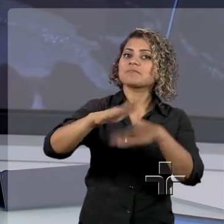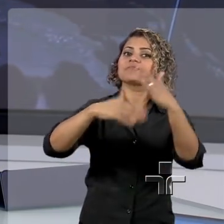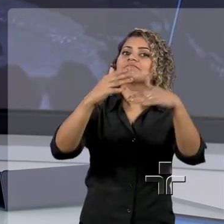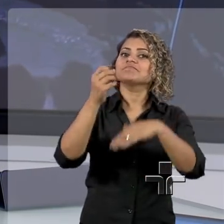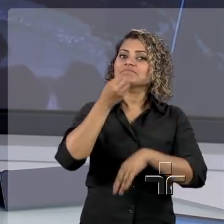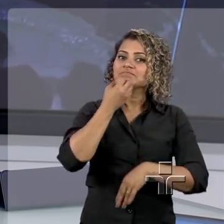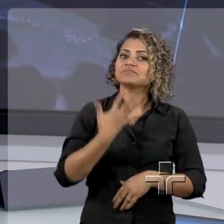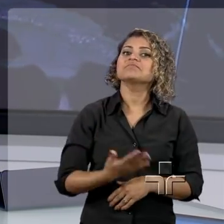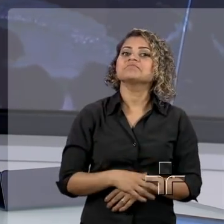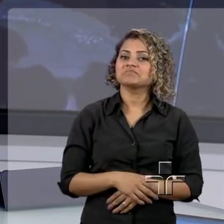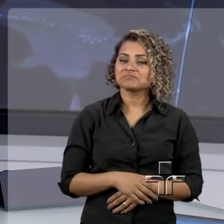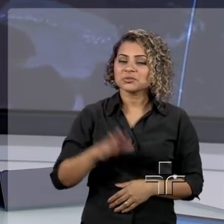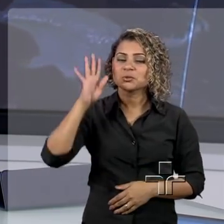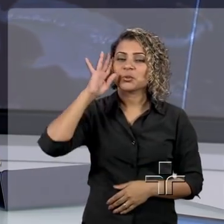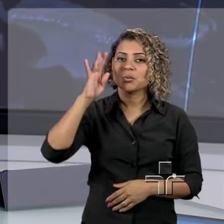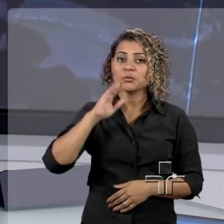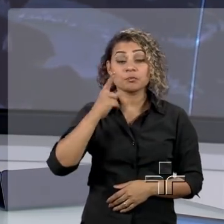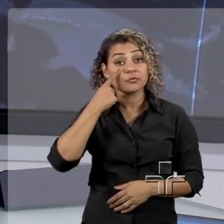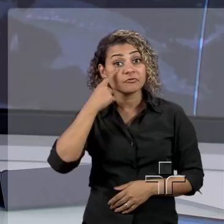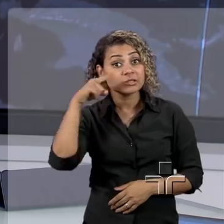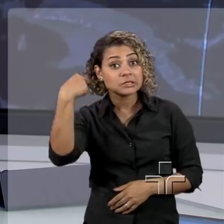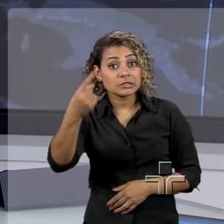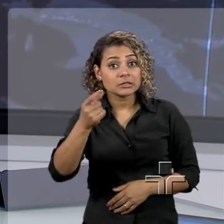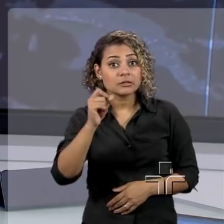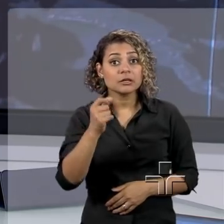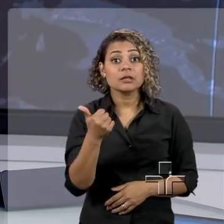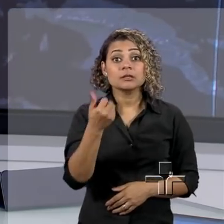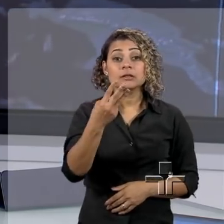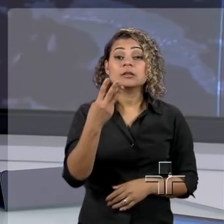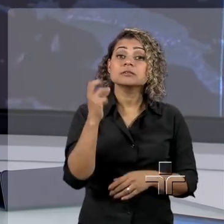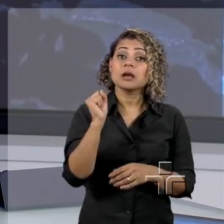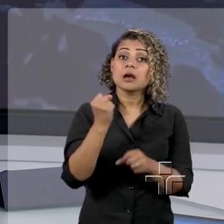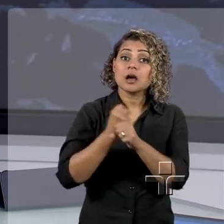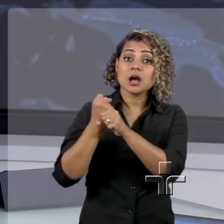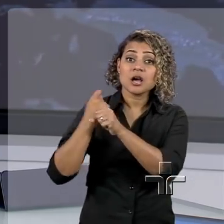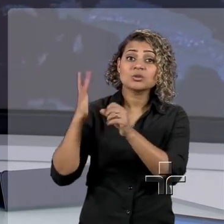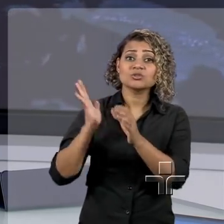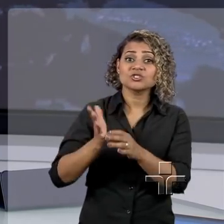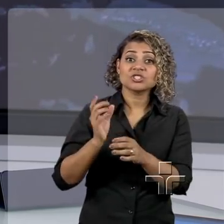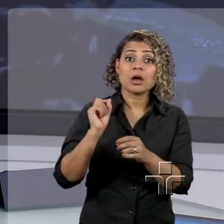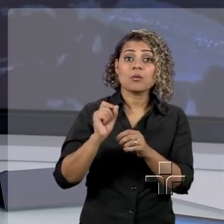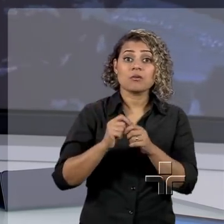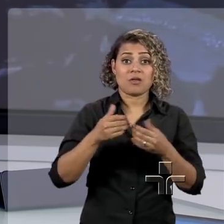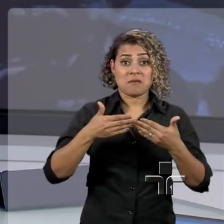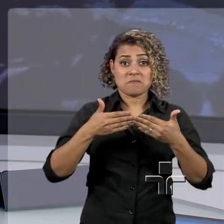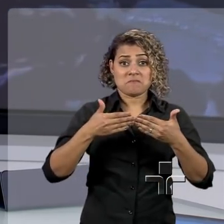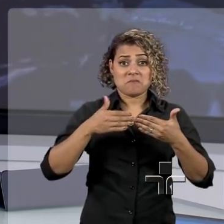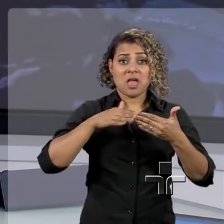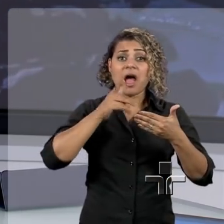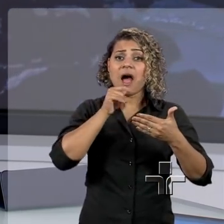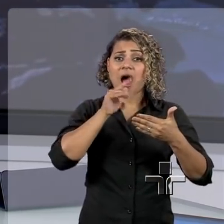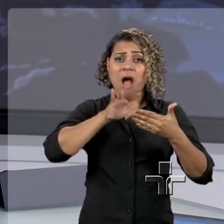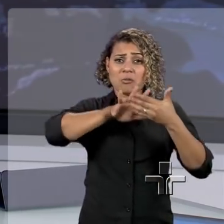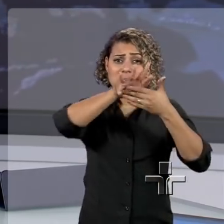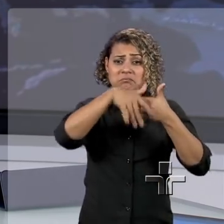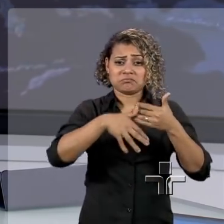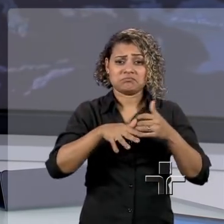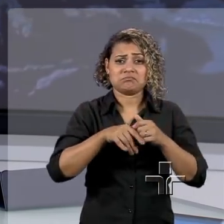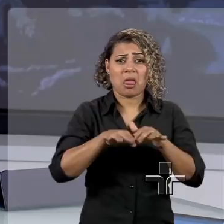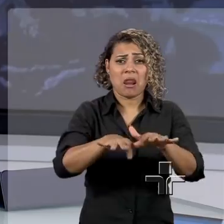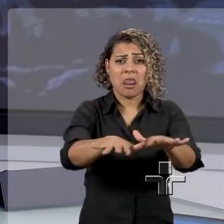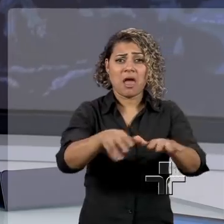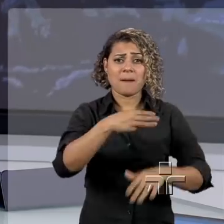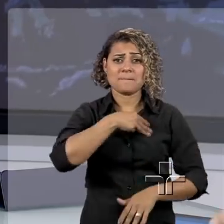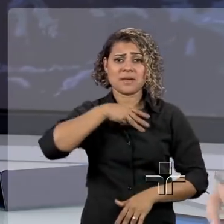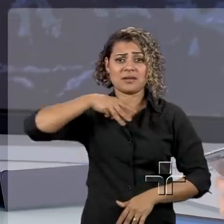meu. Como essa. E veja a seguir. 3 anos após mar de lama, moradores de Mariana, em Minas, sonham em ter a